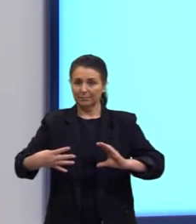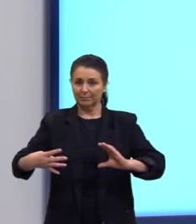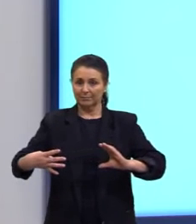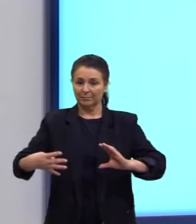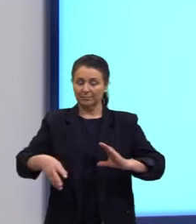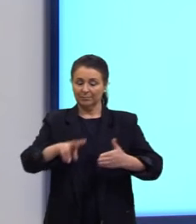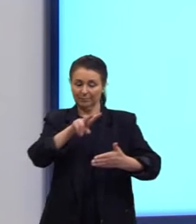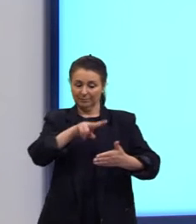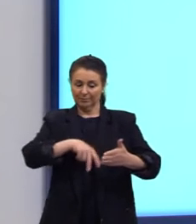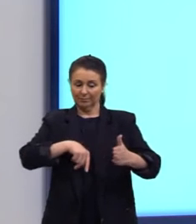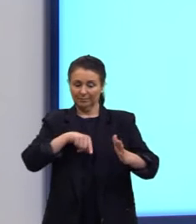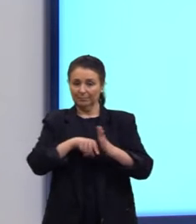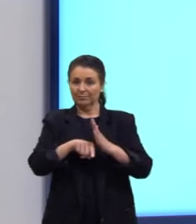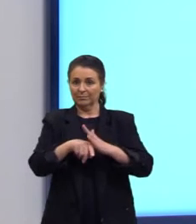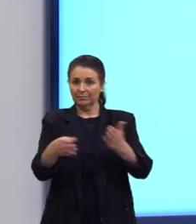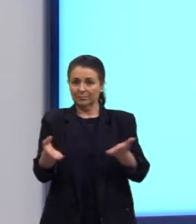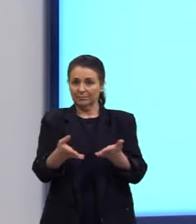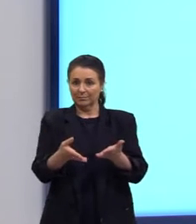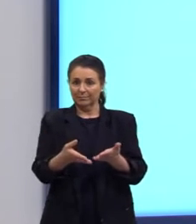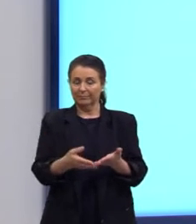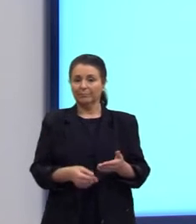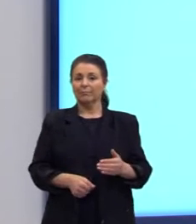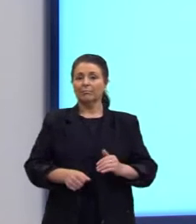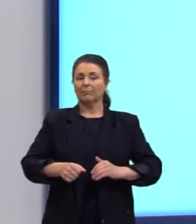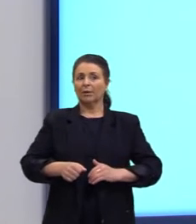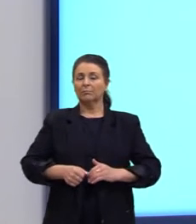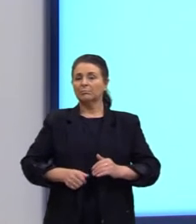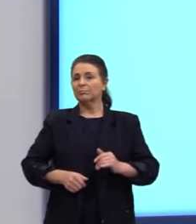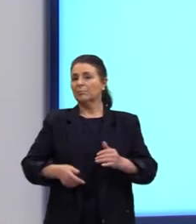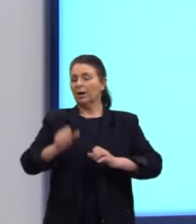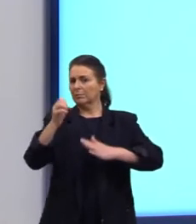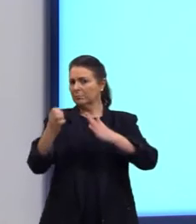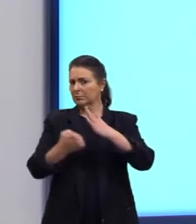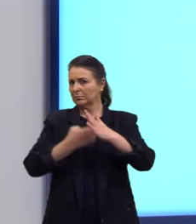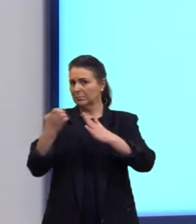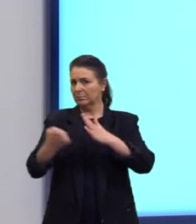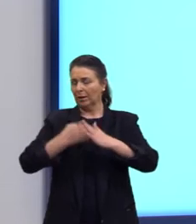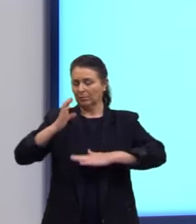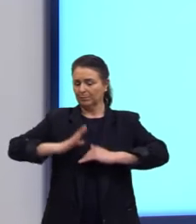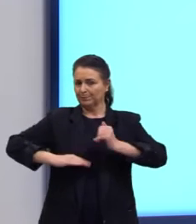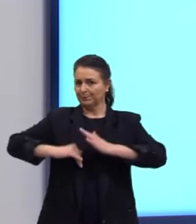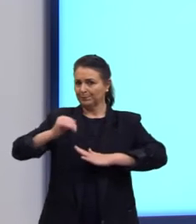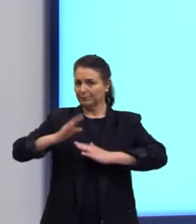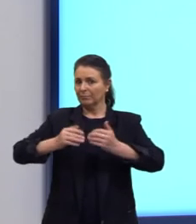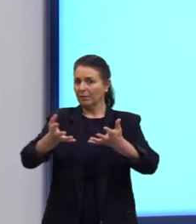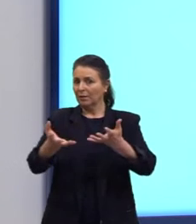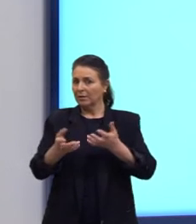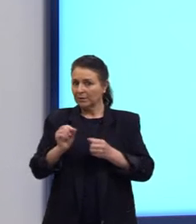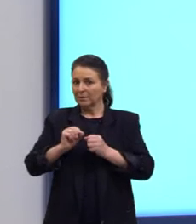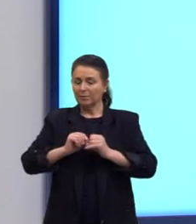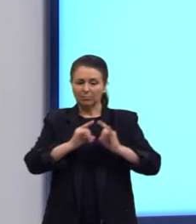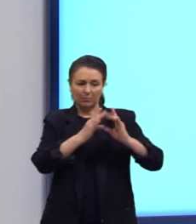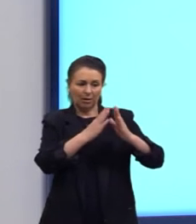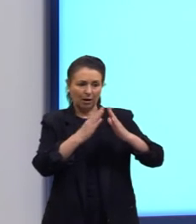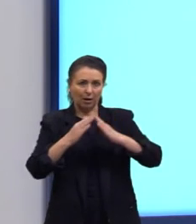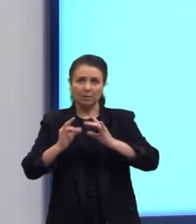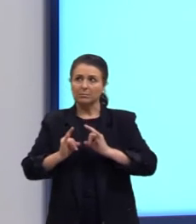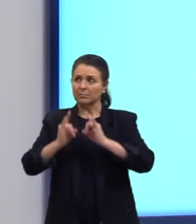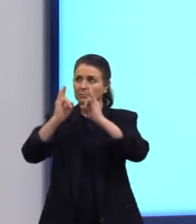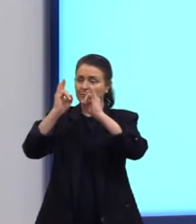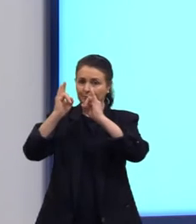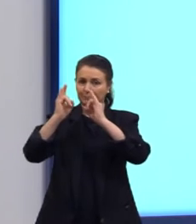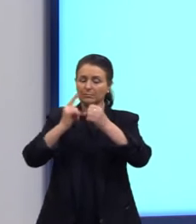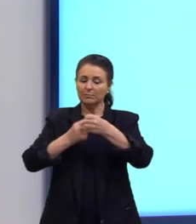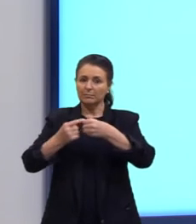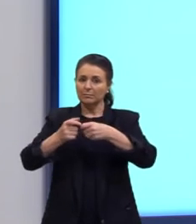ler a nossa questão uma construtora pretendendo investir na construção de imóveis em uma Metrópole